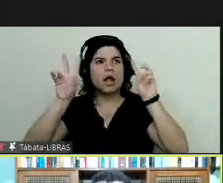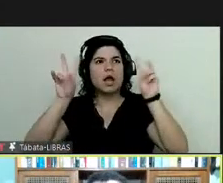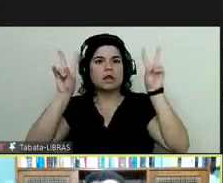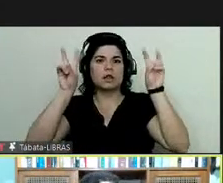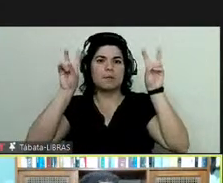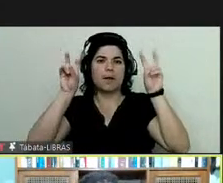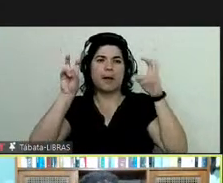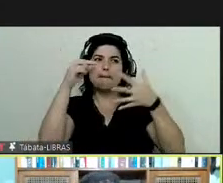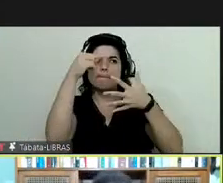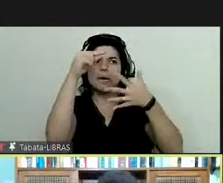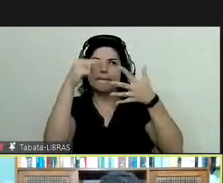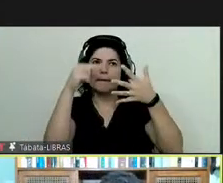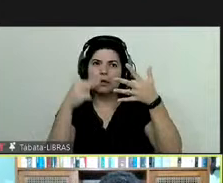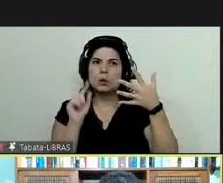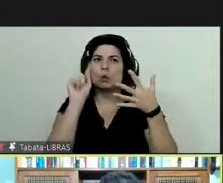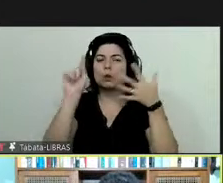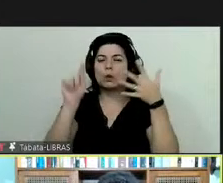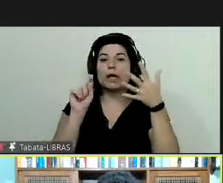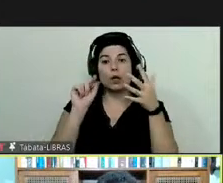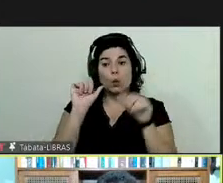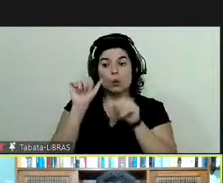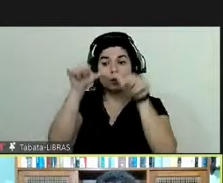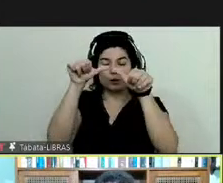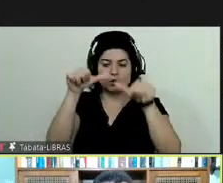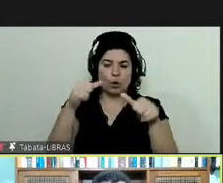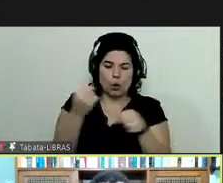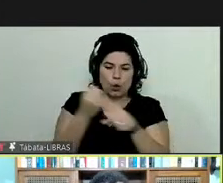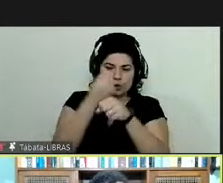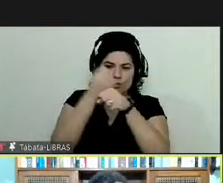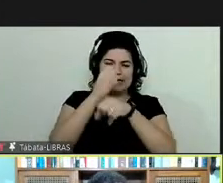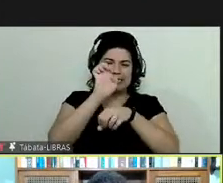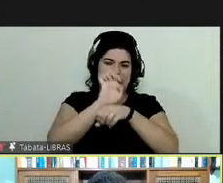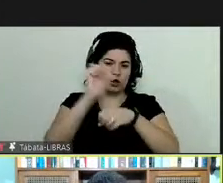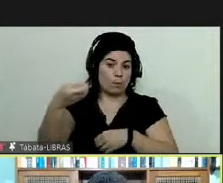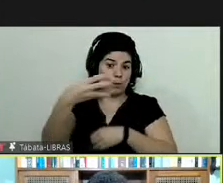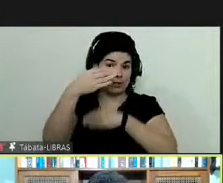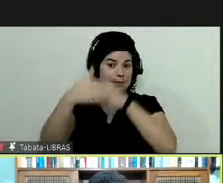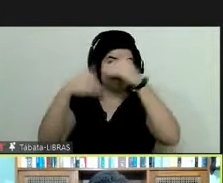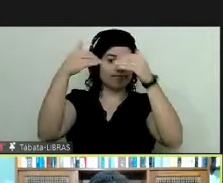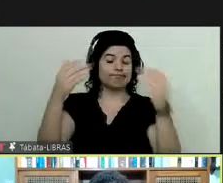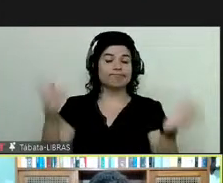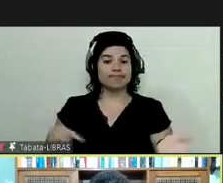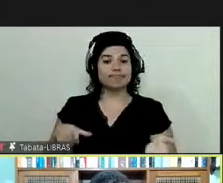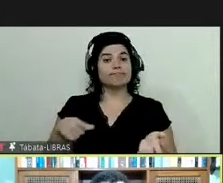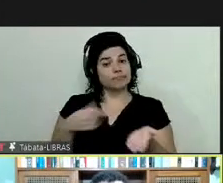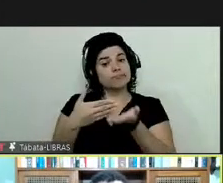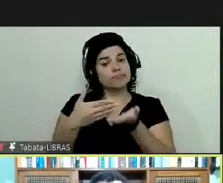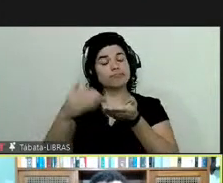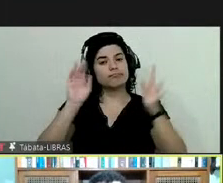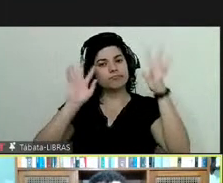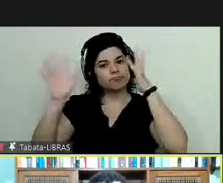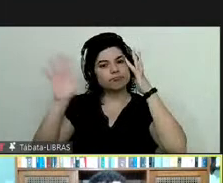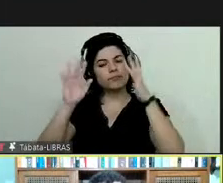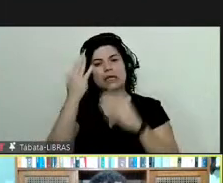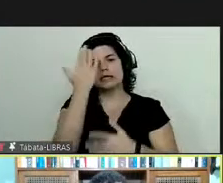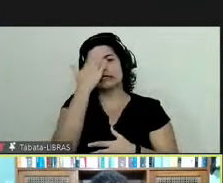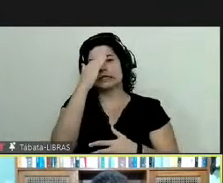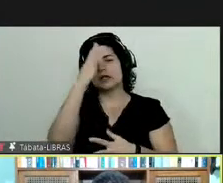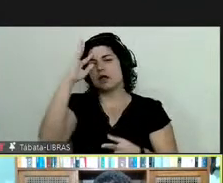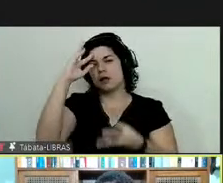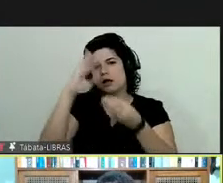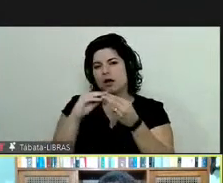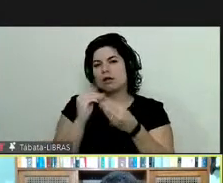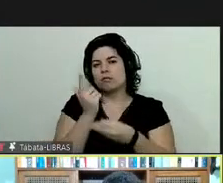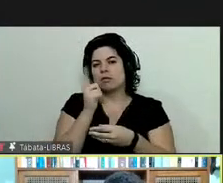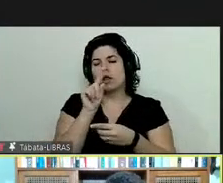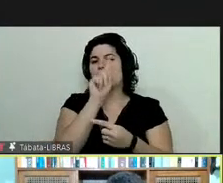sistemas o tema da construção do estado moderno perfeito e é daqui que a gente parte a nossa reflexão para poder compreender a